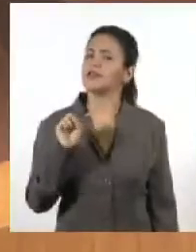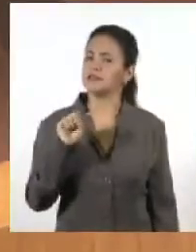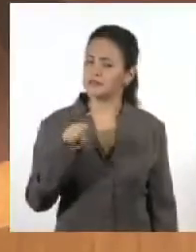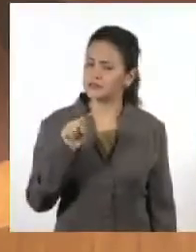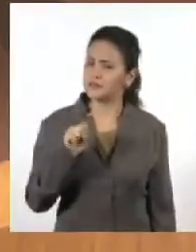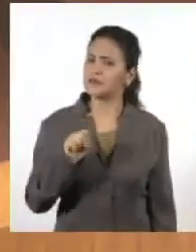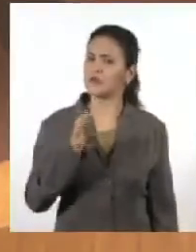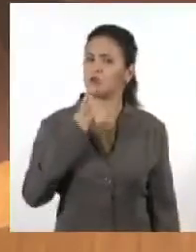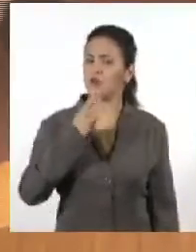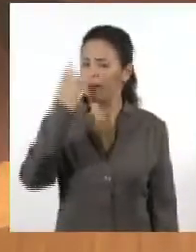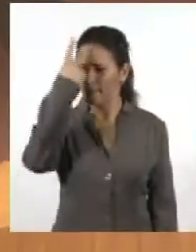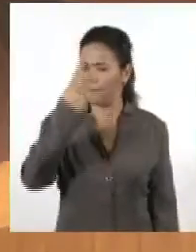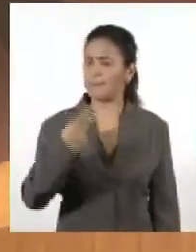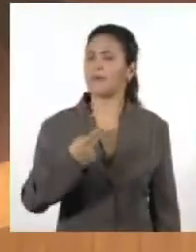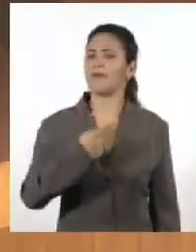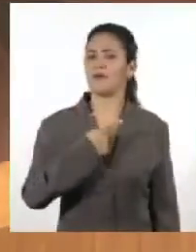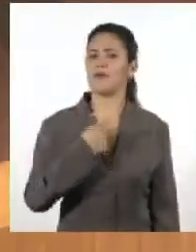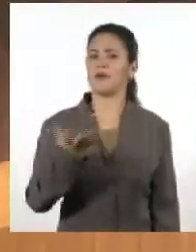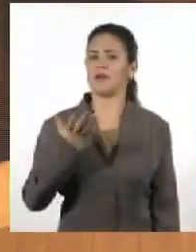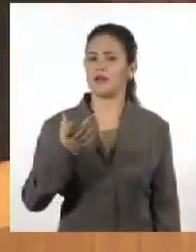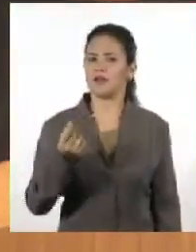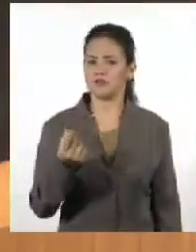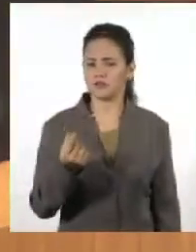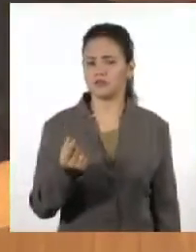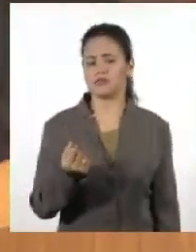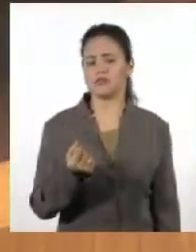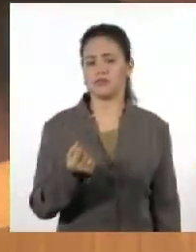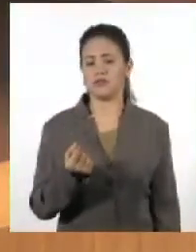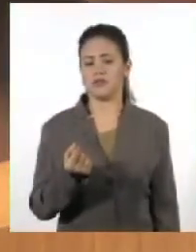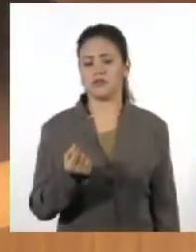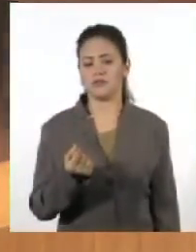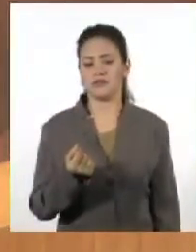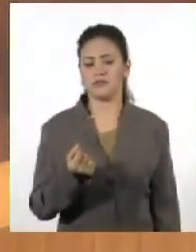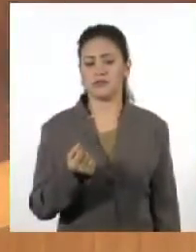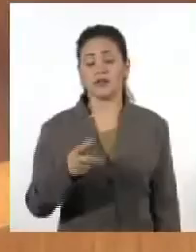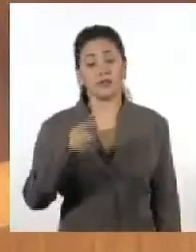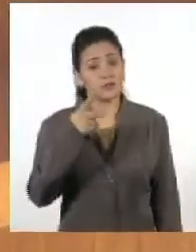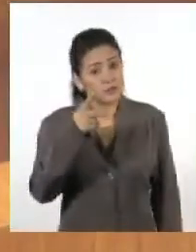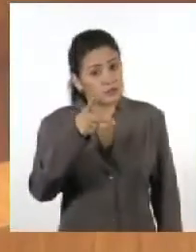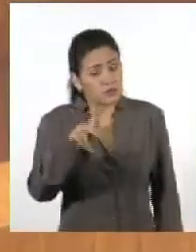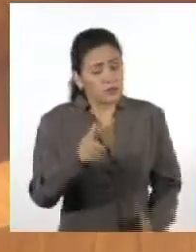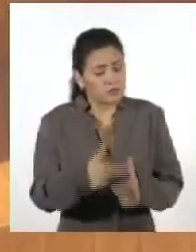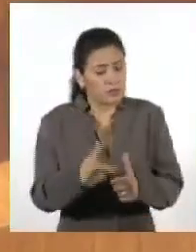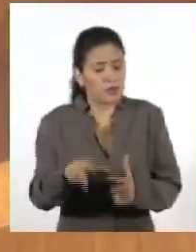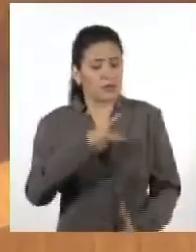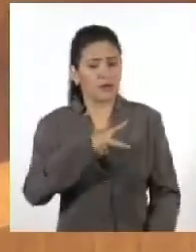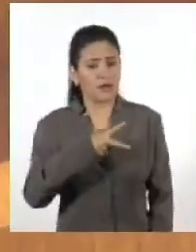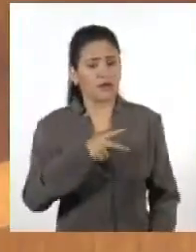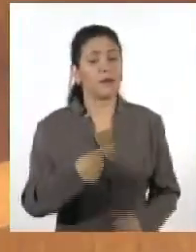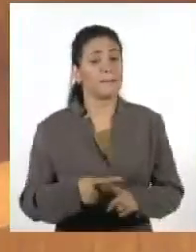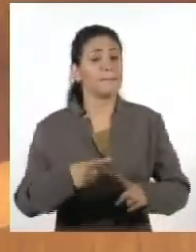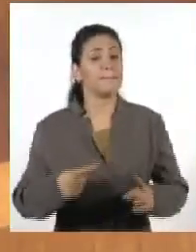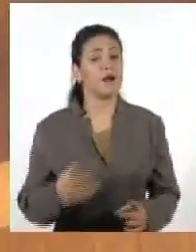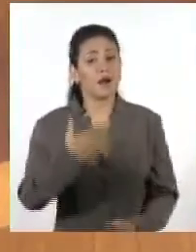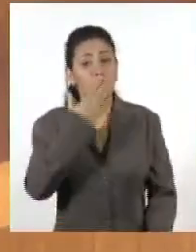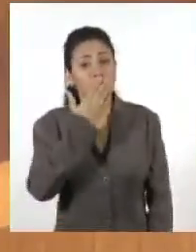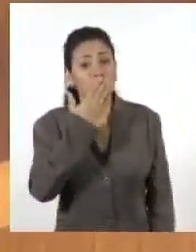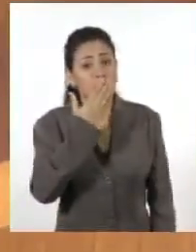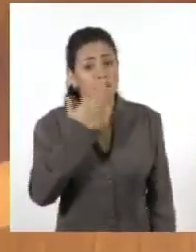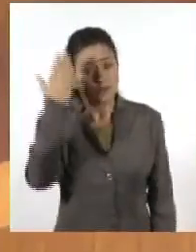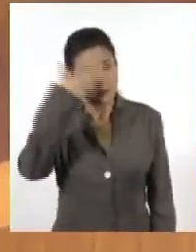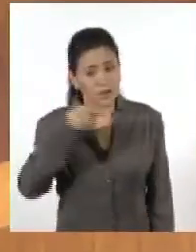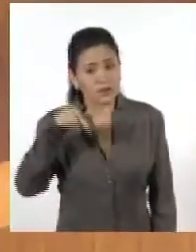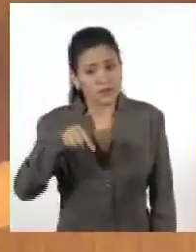vossa excelência que está atrás de dinheiro vossa excelência se guarda para si os índios não estou aqui atrás de educação e com legitimidade